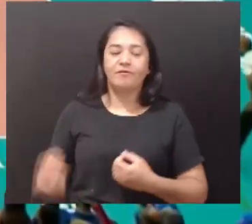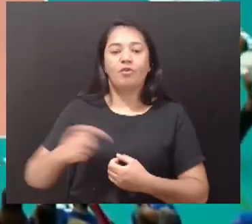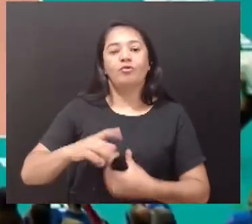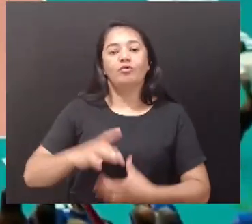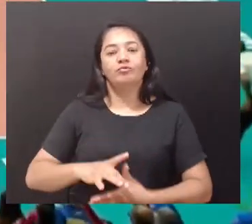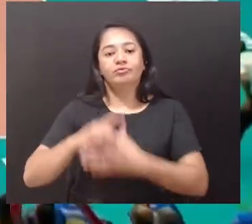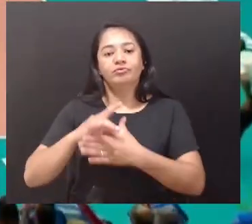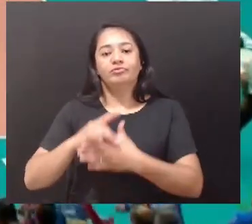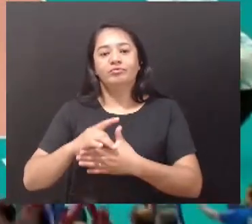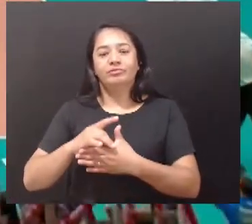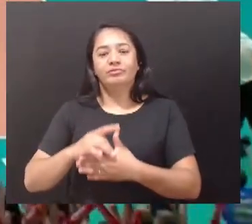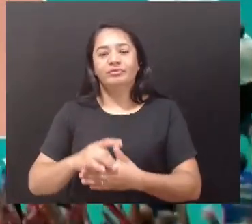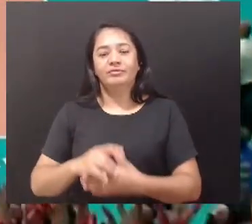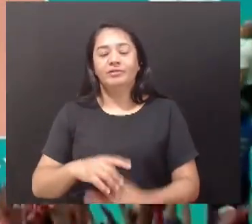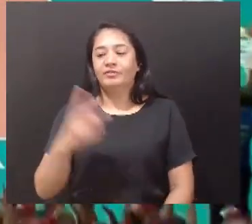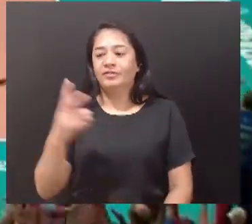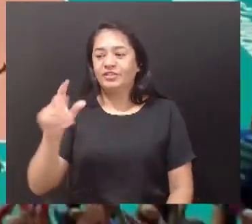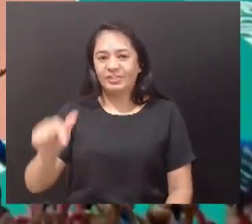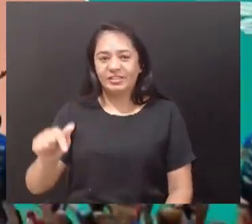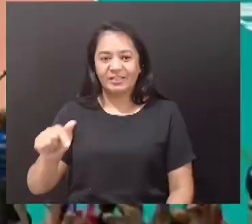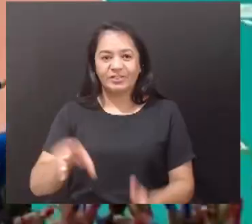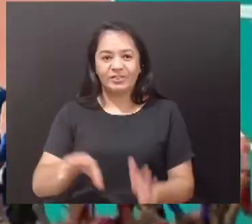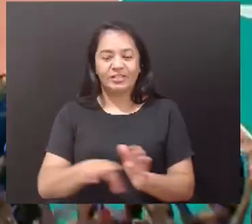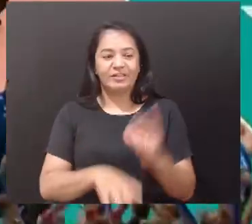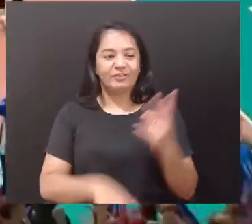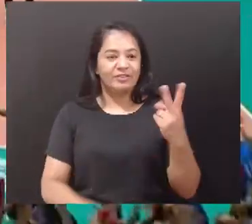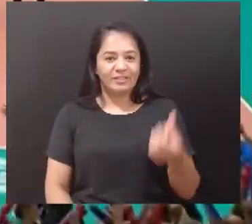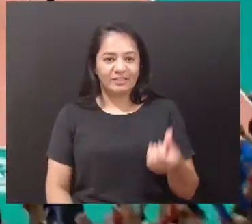em 27-25.